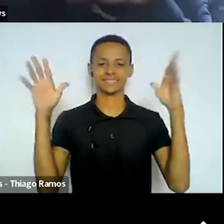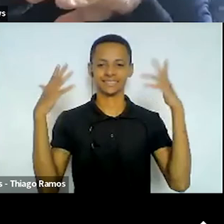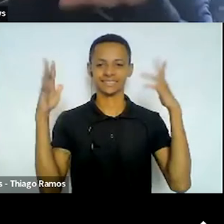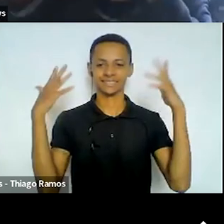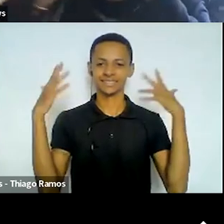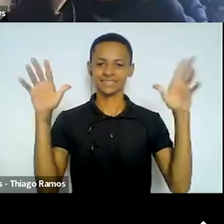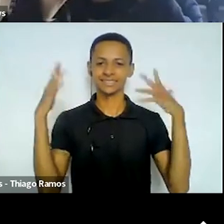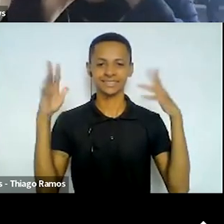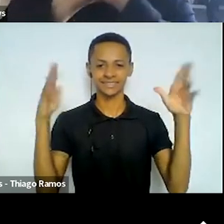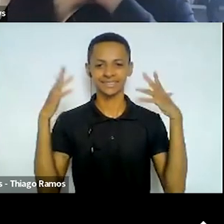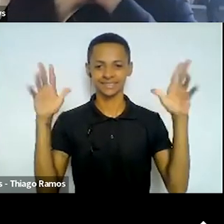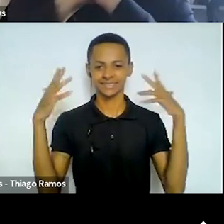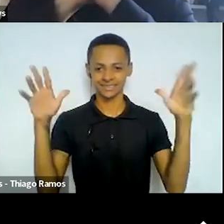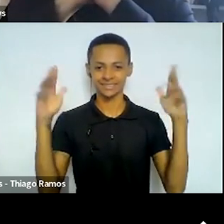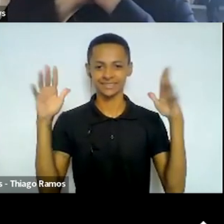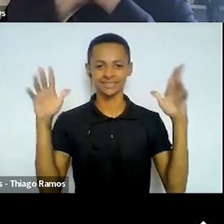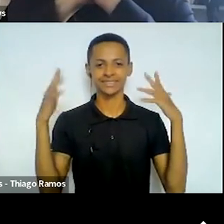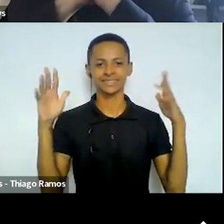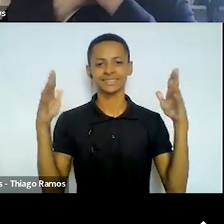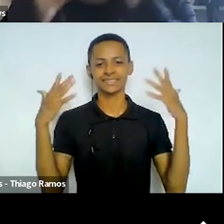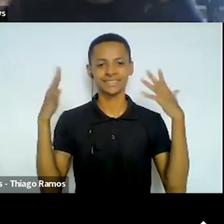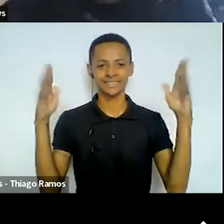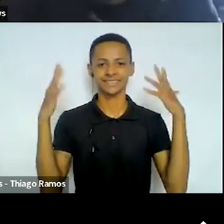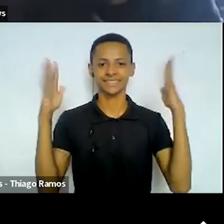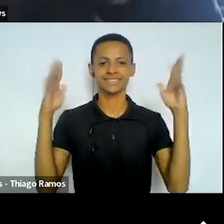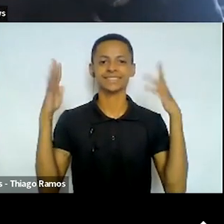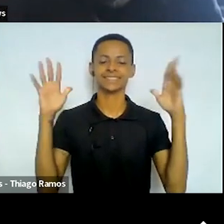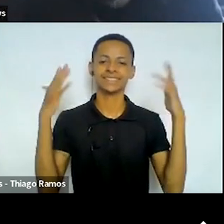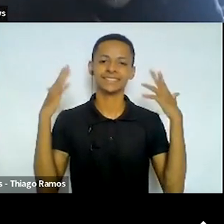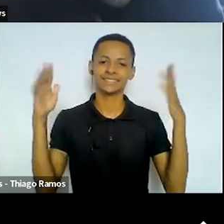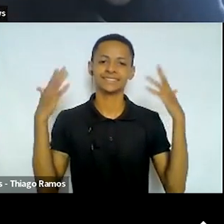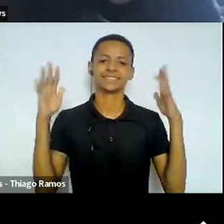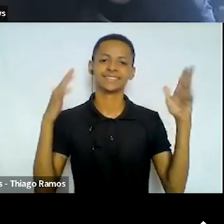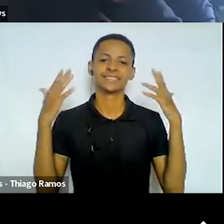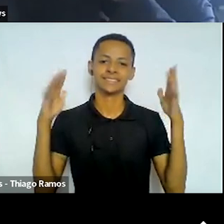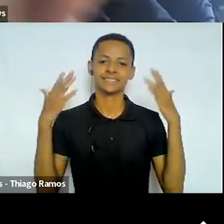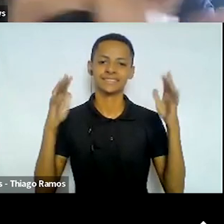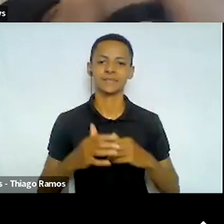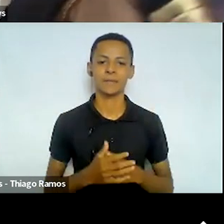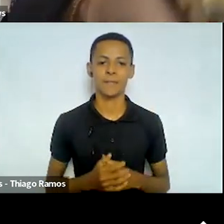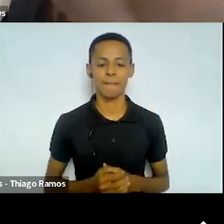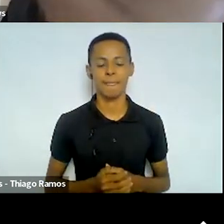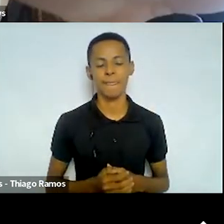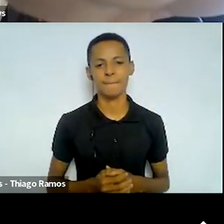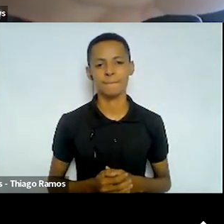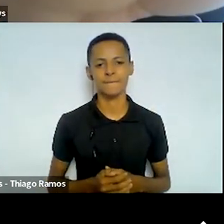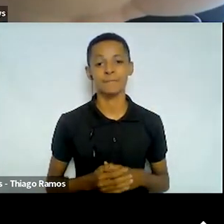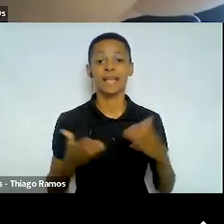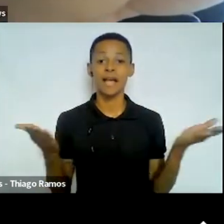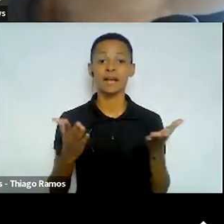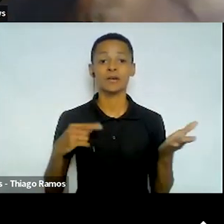abraço. Obrigada. Foi um prazer. Obrigado. Tchau, gente. Obrigada. Tchau, foi ótimo. Um beijo.